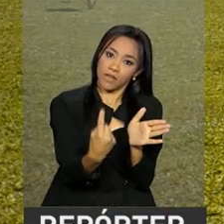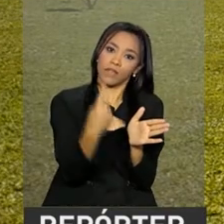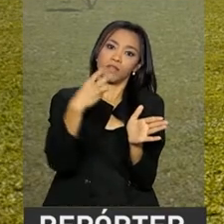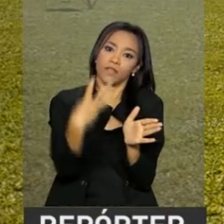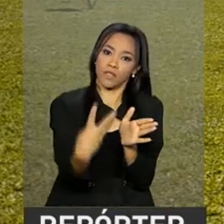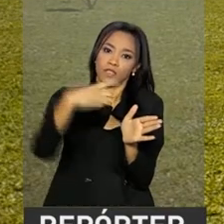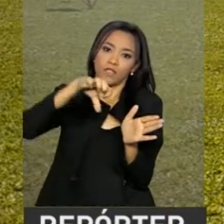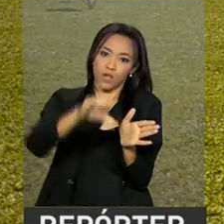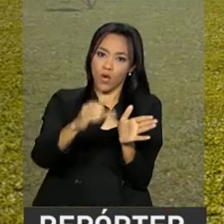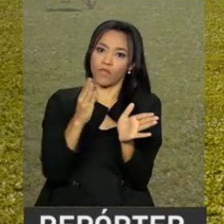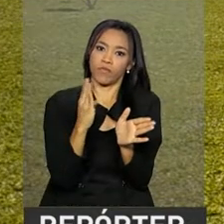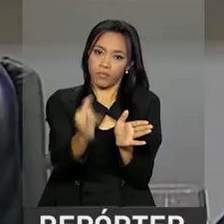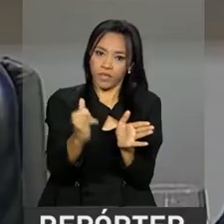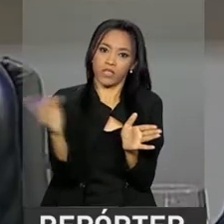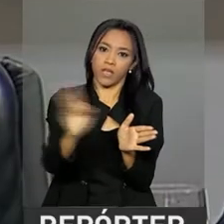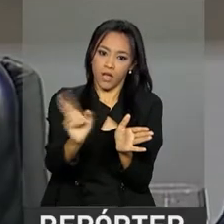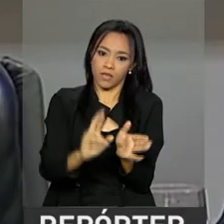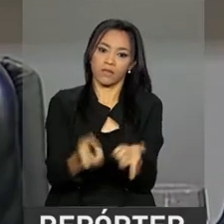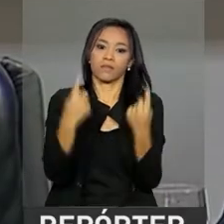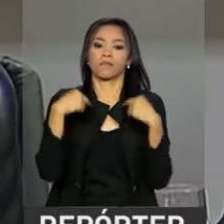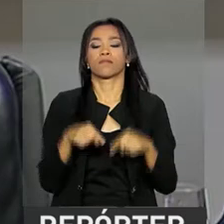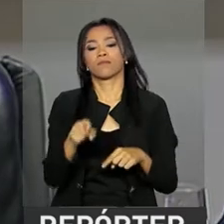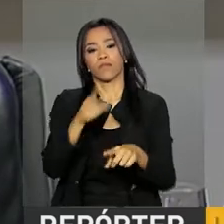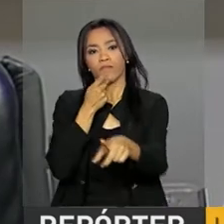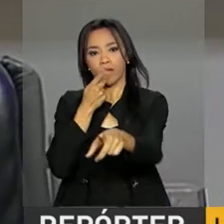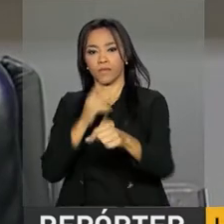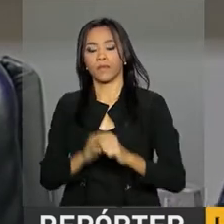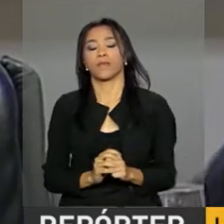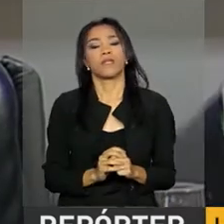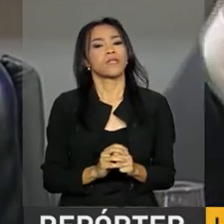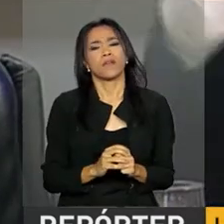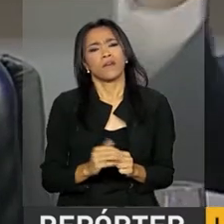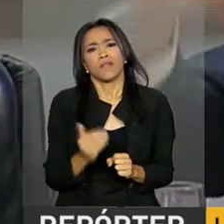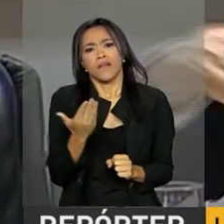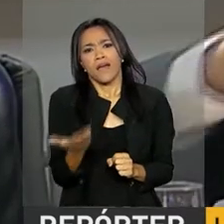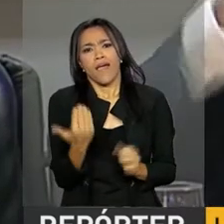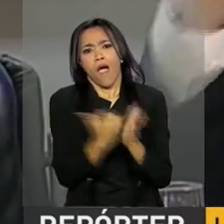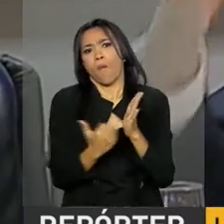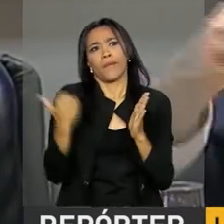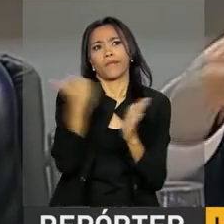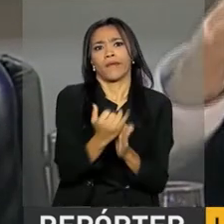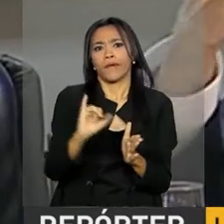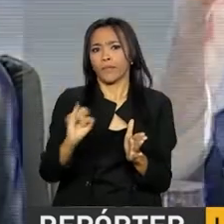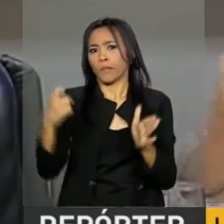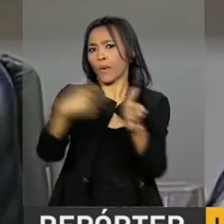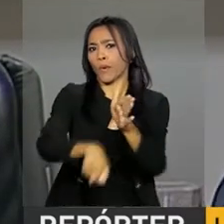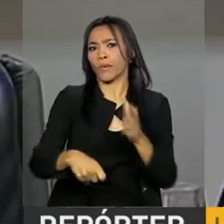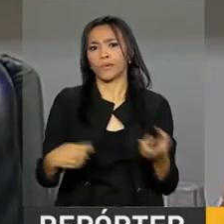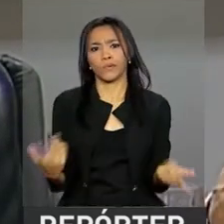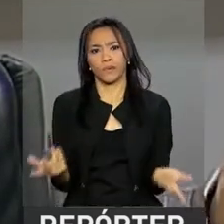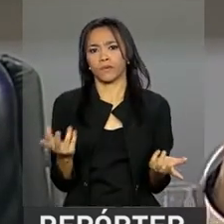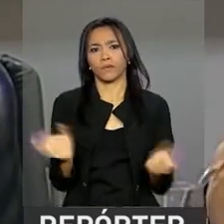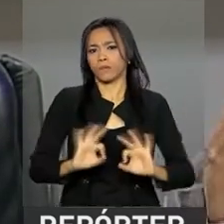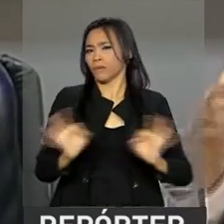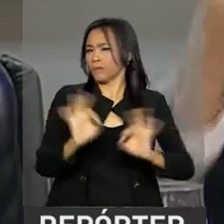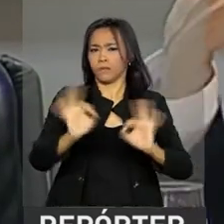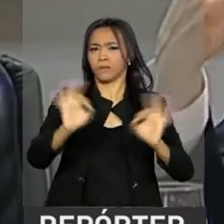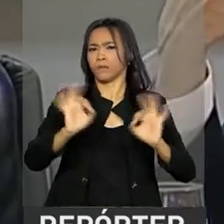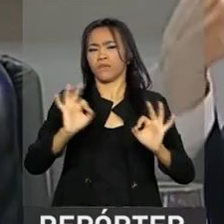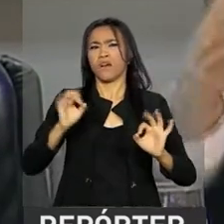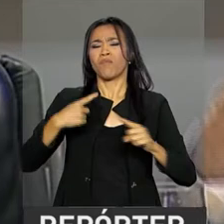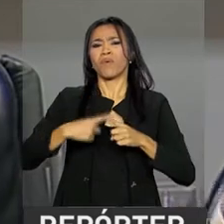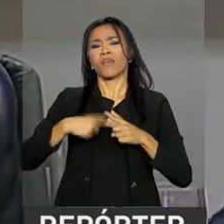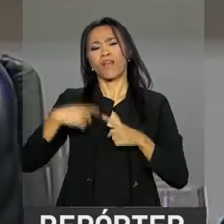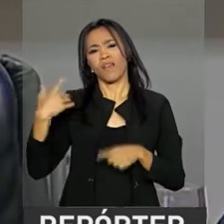bilhões de reais decidiu-se não fazer simplesmente aumentos de impostos ou tributos porque julgamos